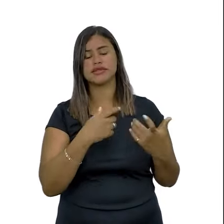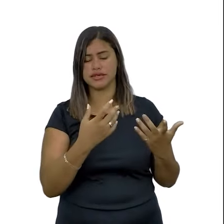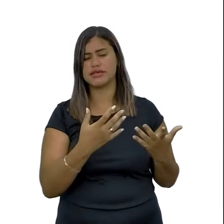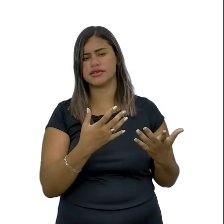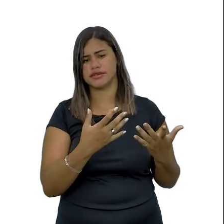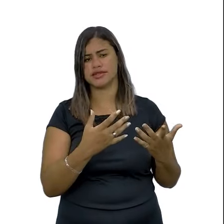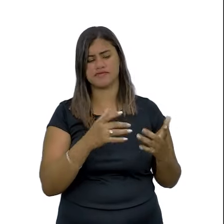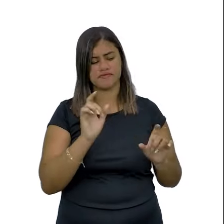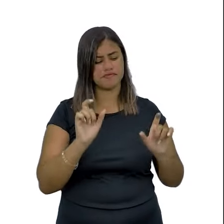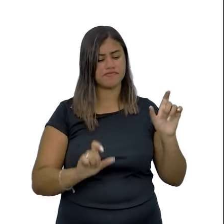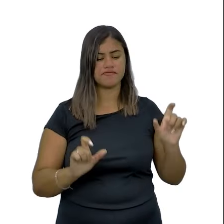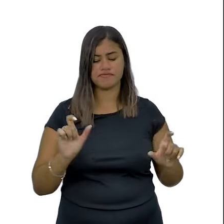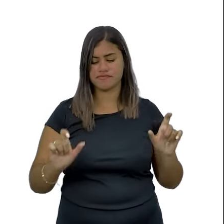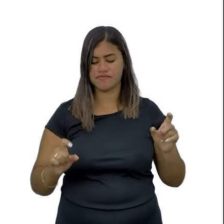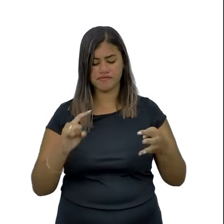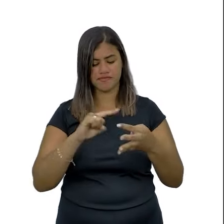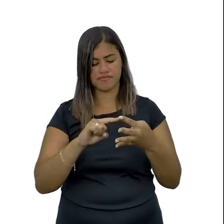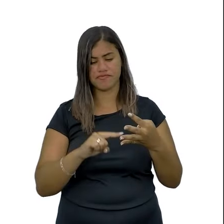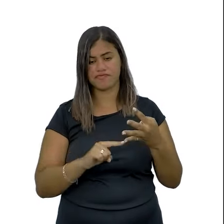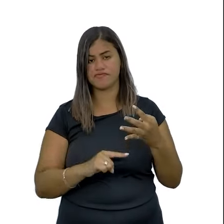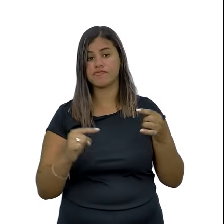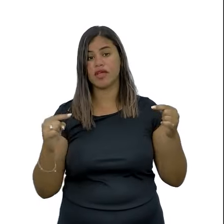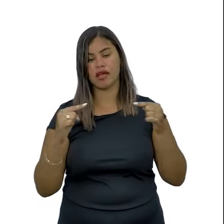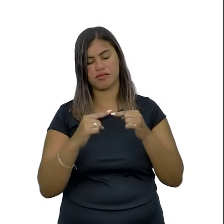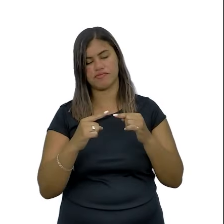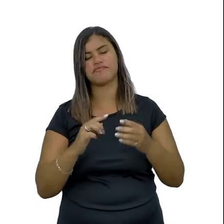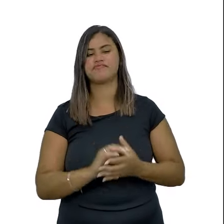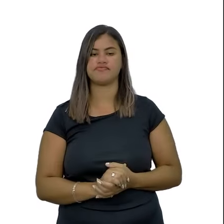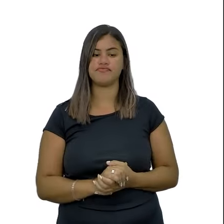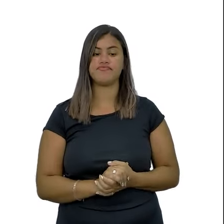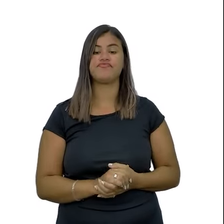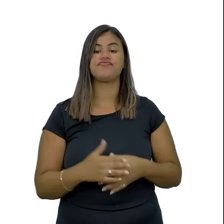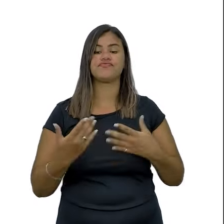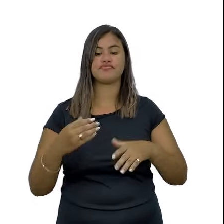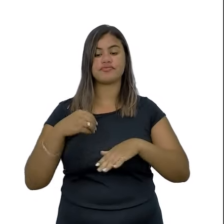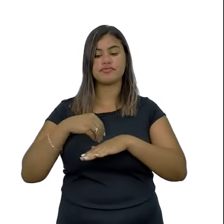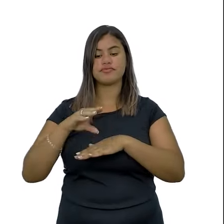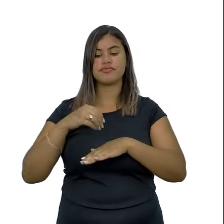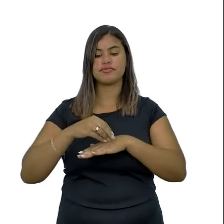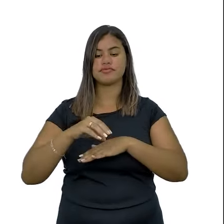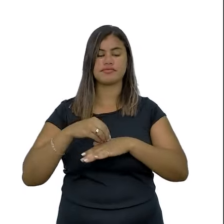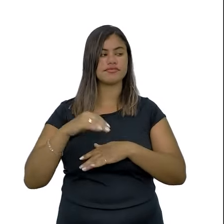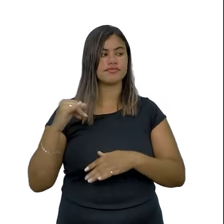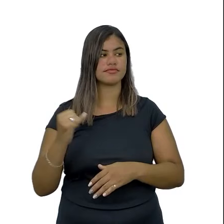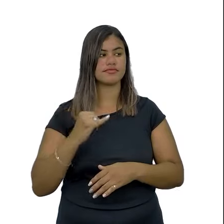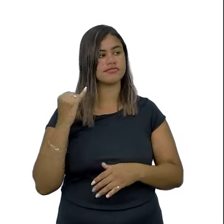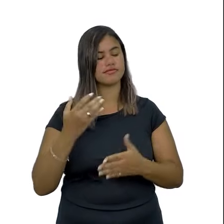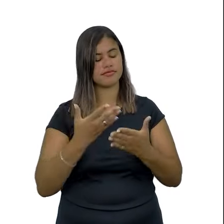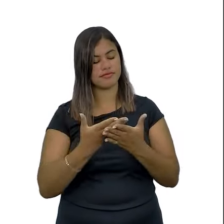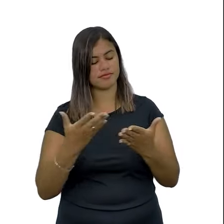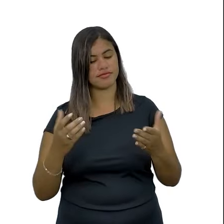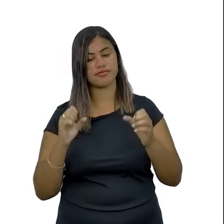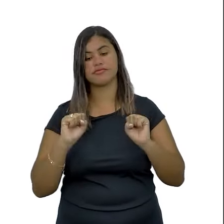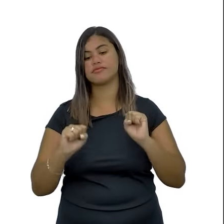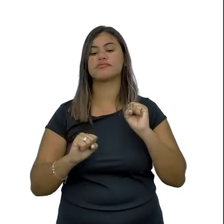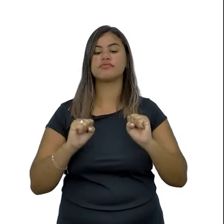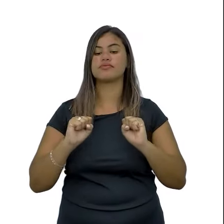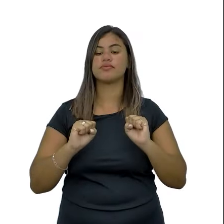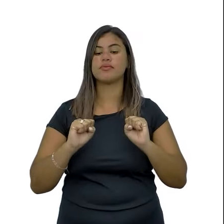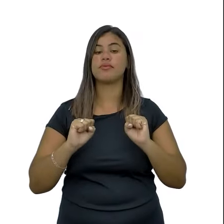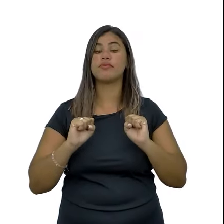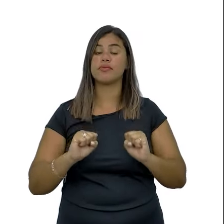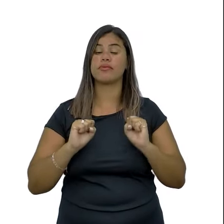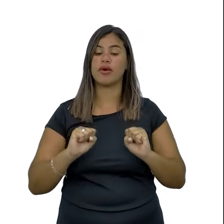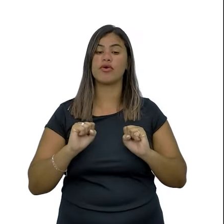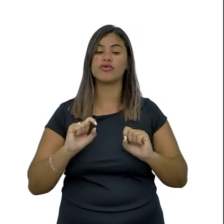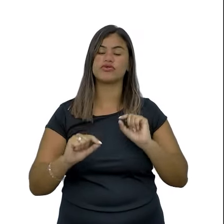intervenções em relação àquilo. Ou seja, as sugestões são várias, e vocês podem trabalhar com seus